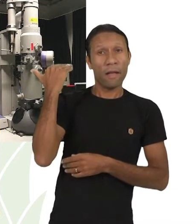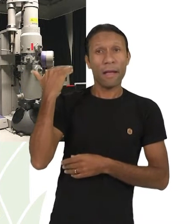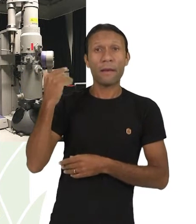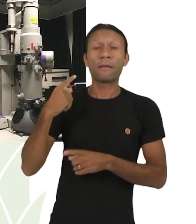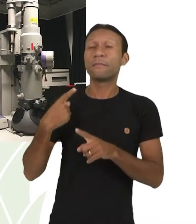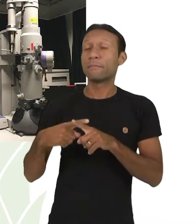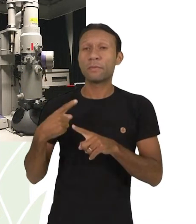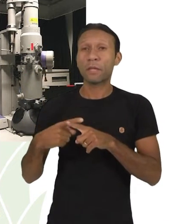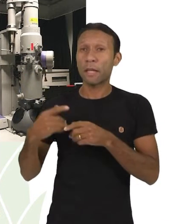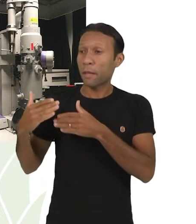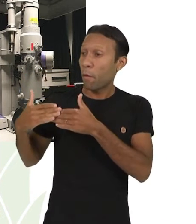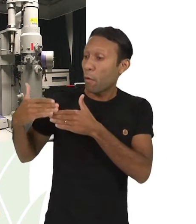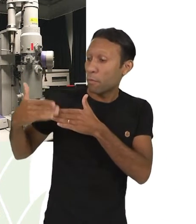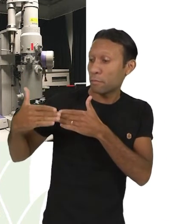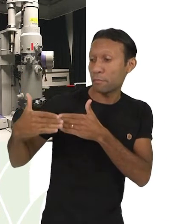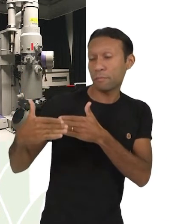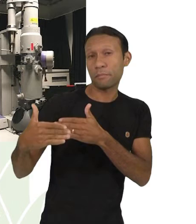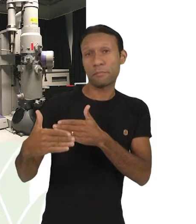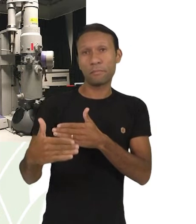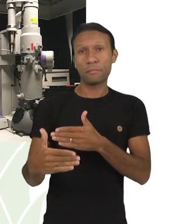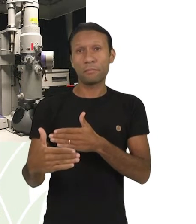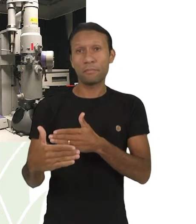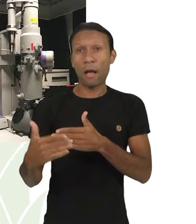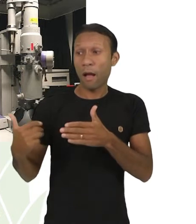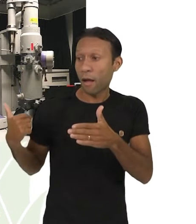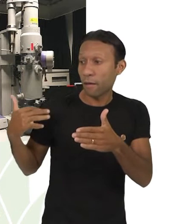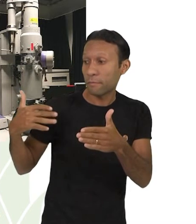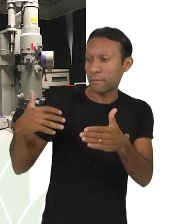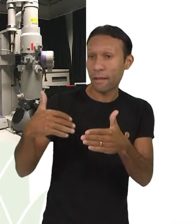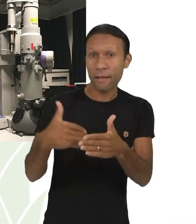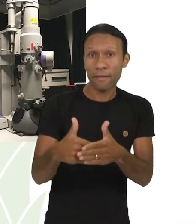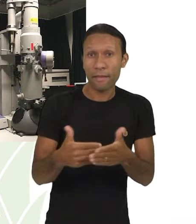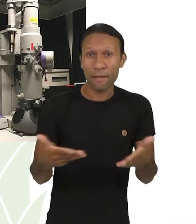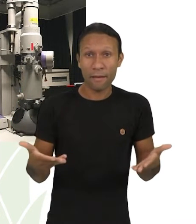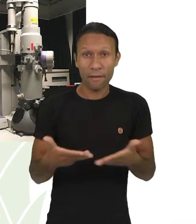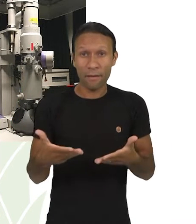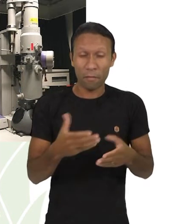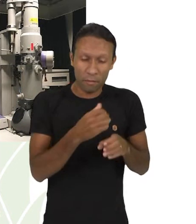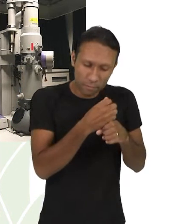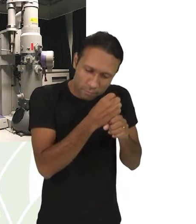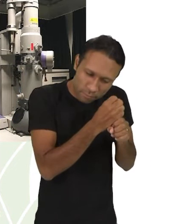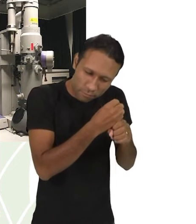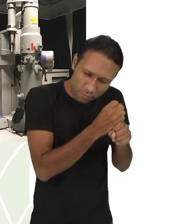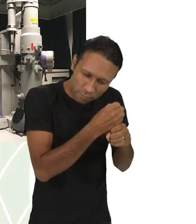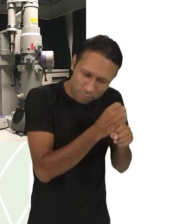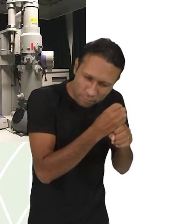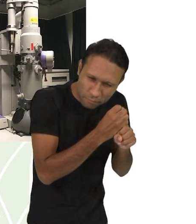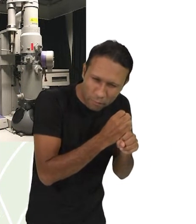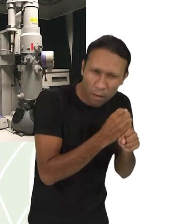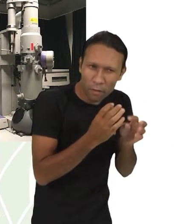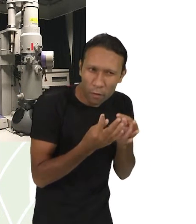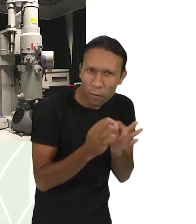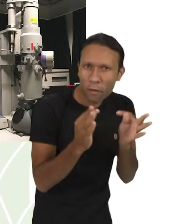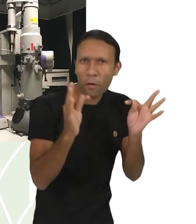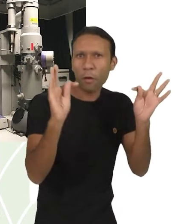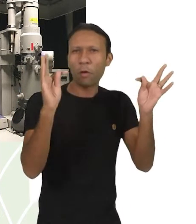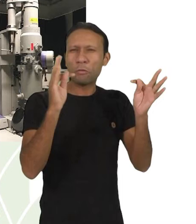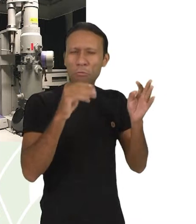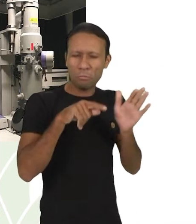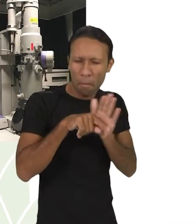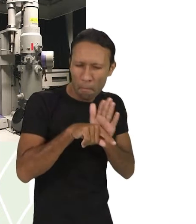no desenvolvimento da microscopia, tá? Até você chegar a microscópios eletrônicos